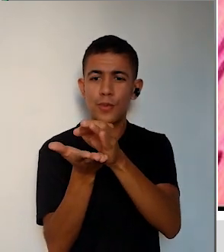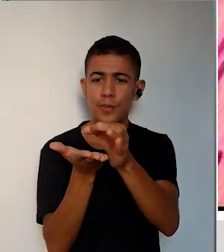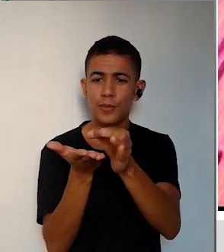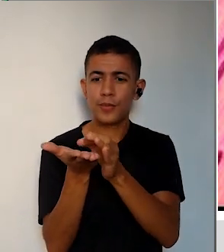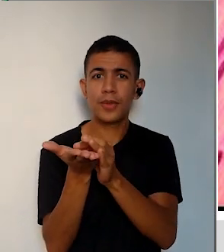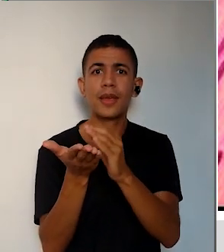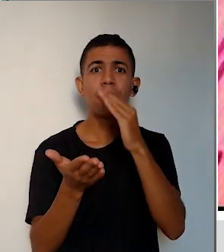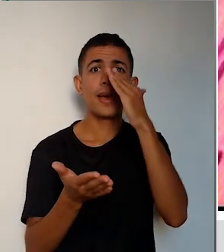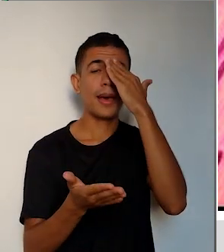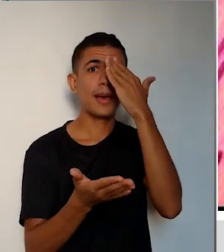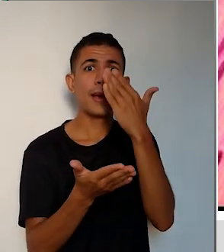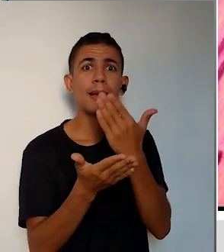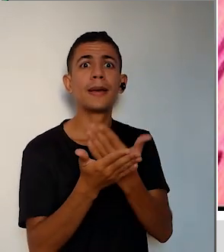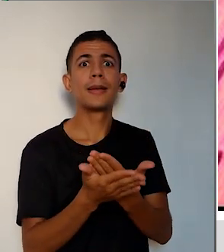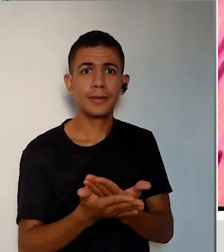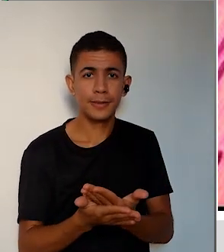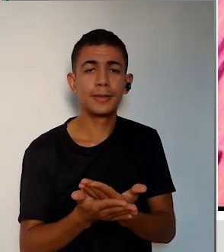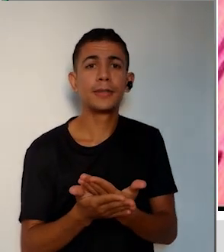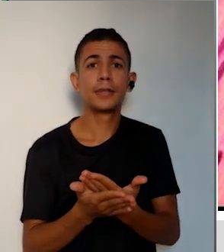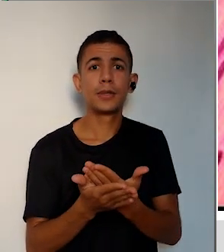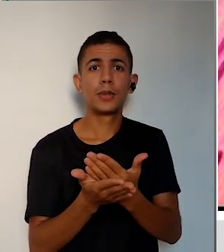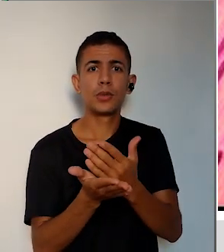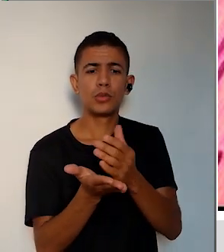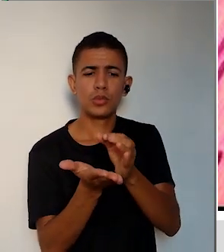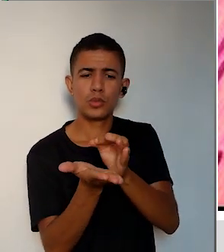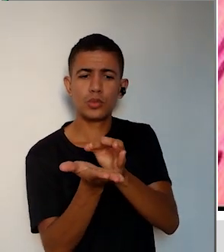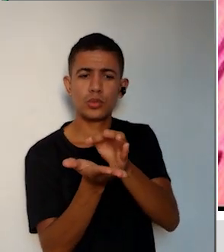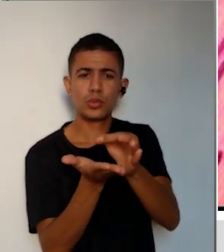a maior comunicação entre si.